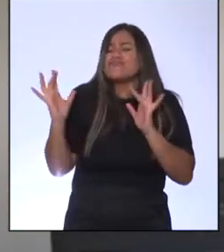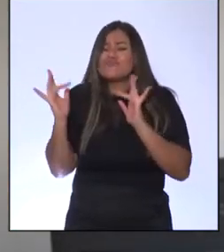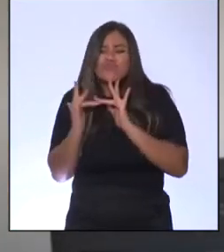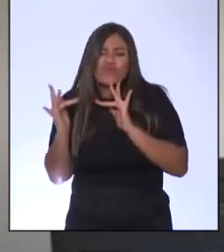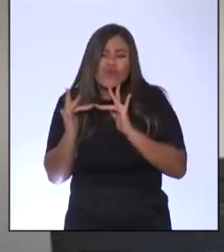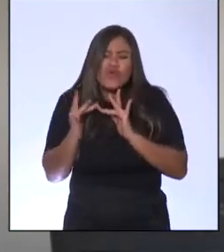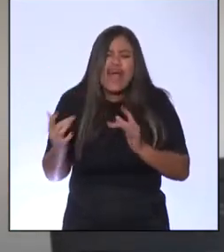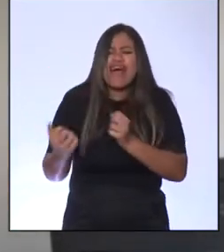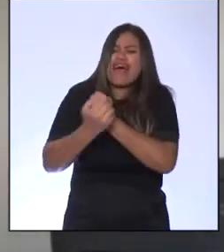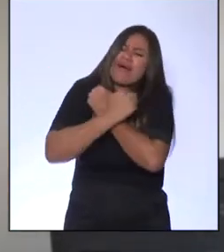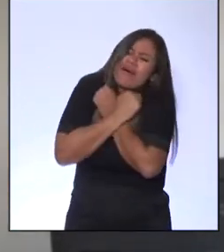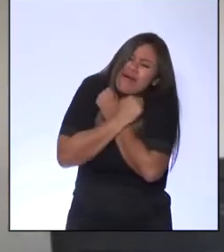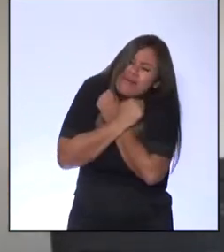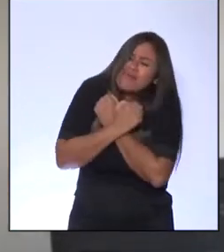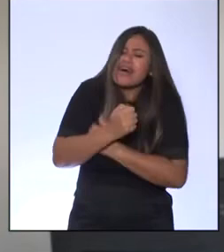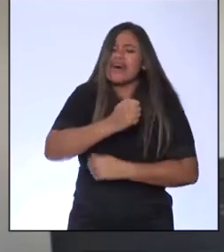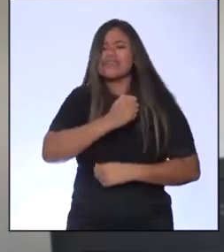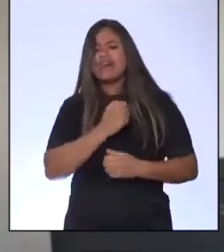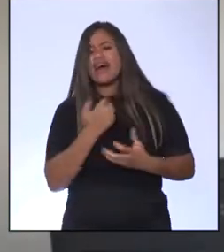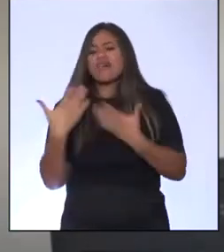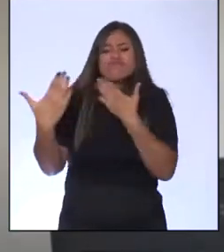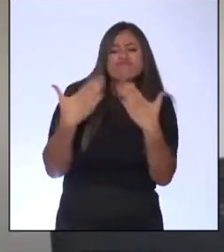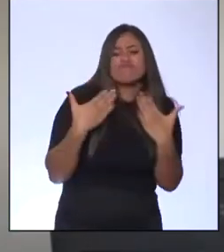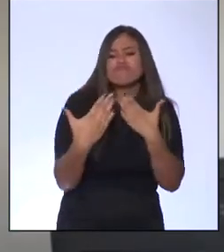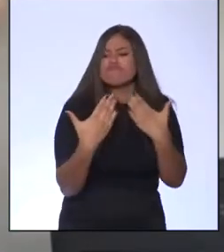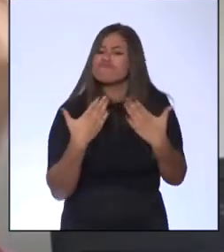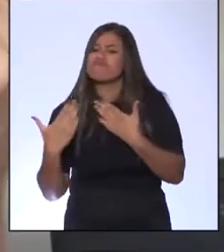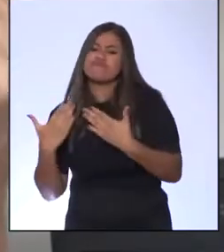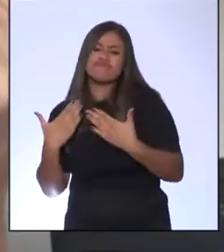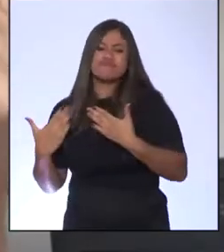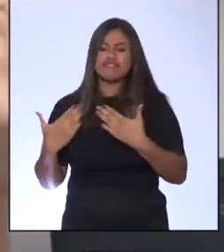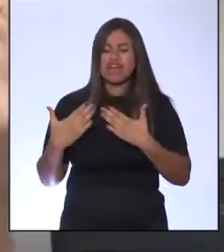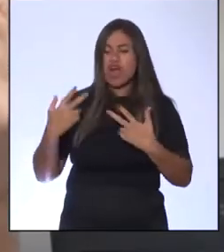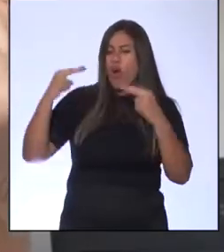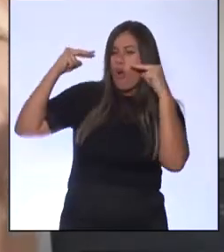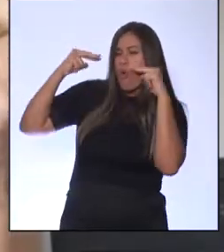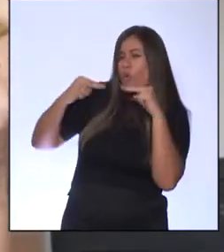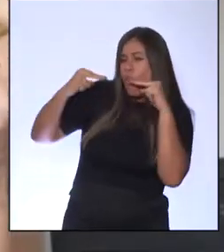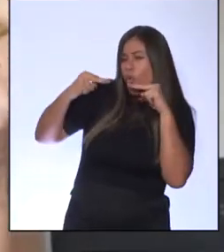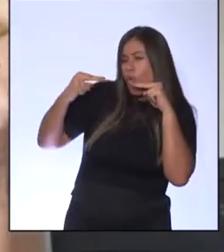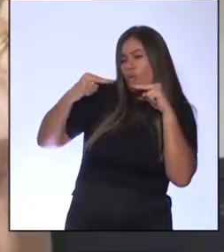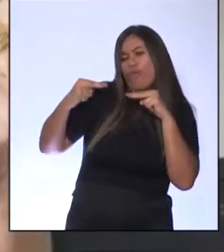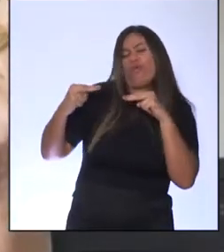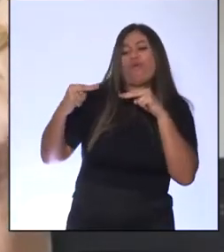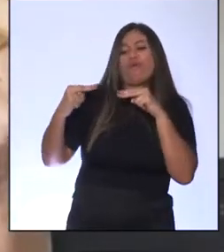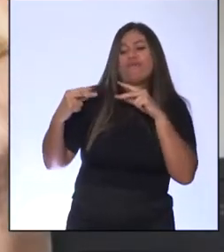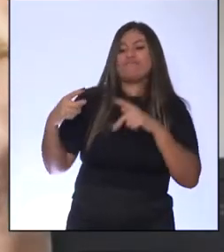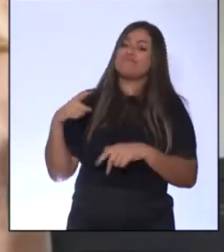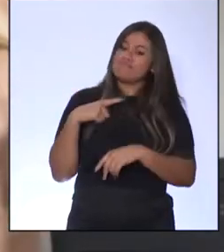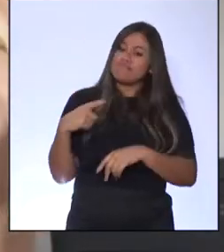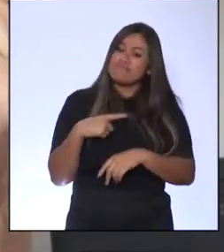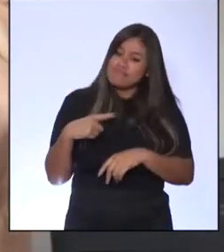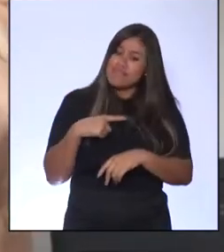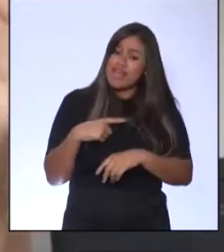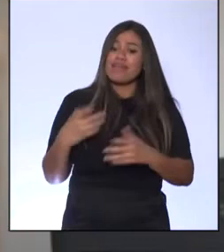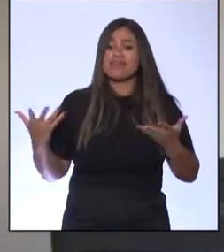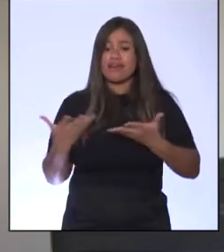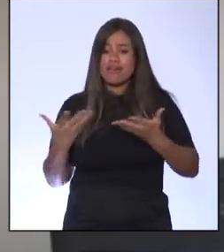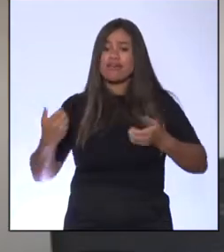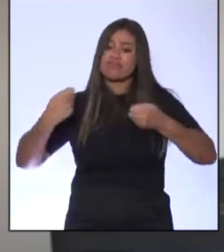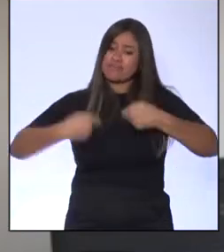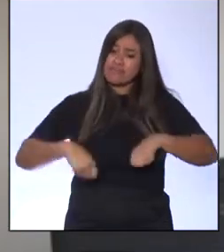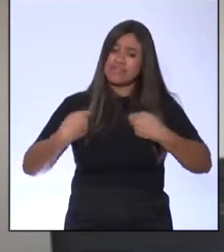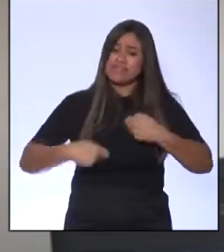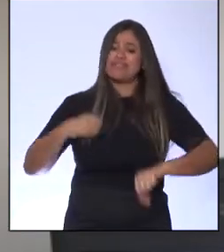de abraçar aluno, de conversar com o colega, o olho no olho, e a gente vai ter que aprender de